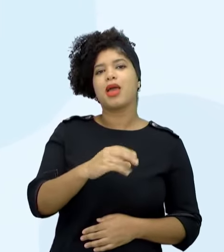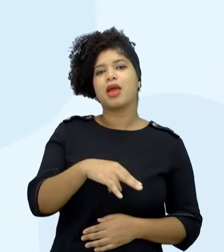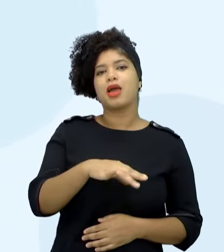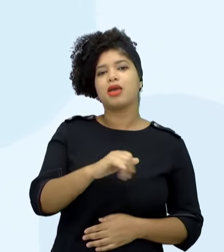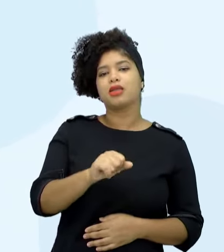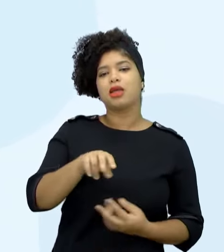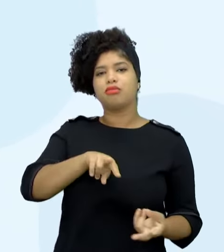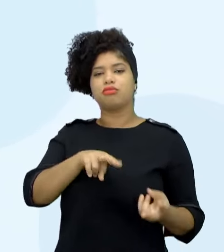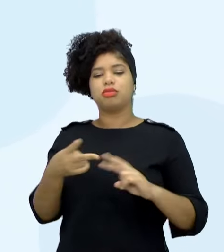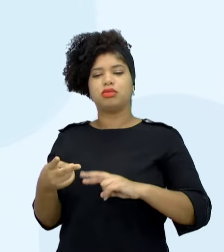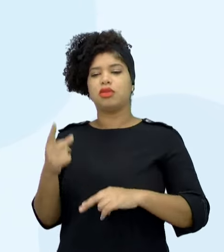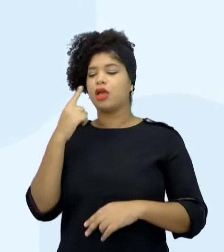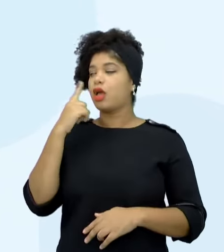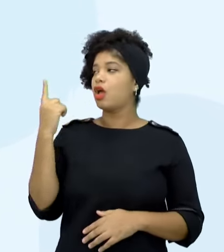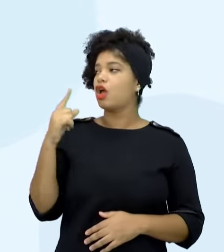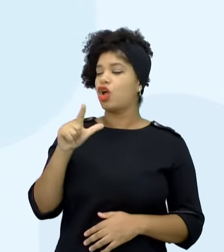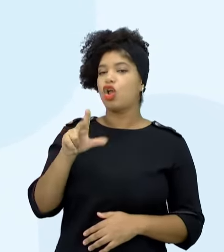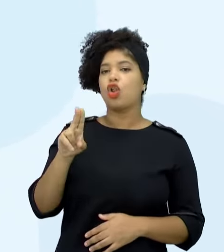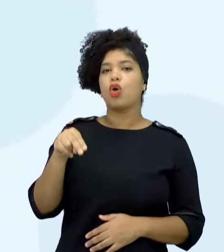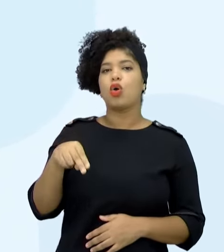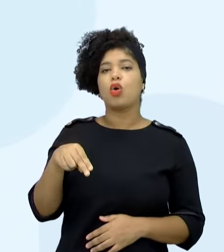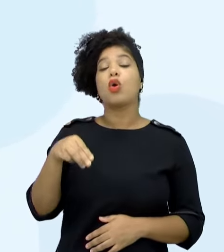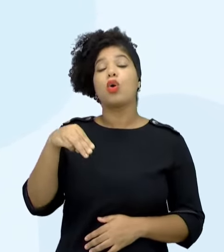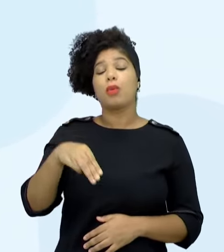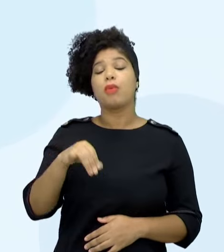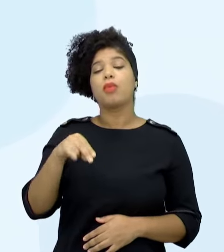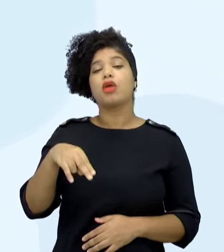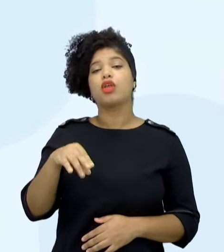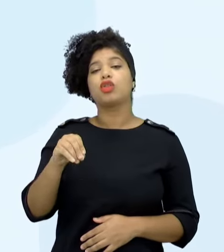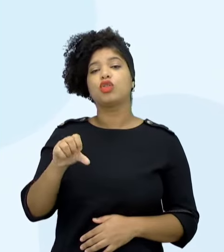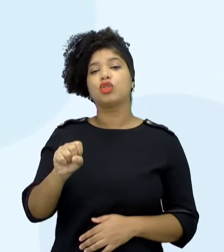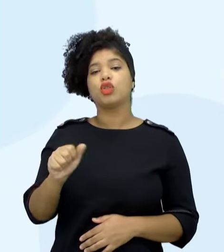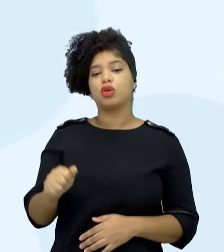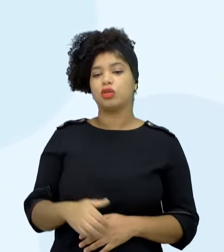ele usa um gás,